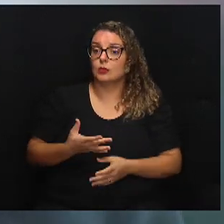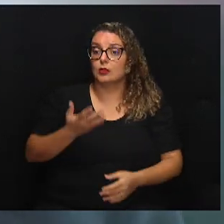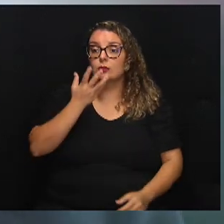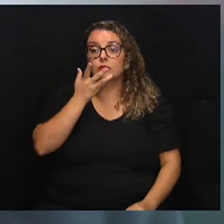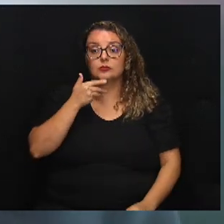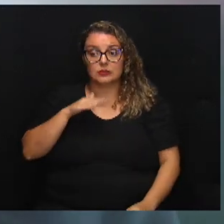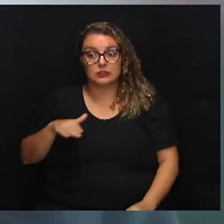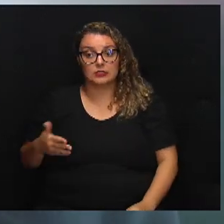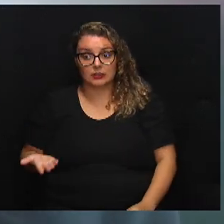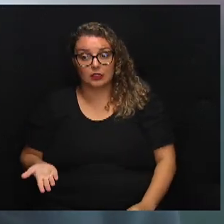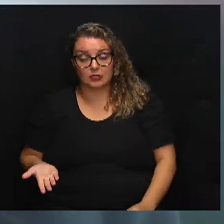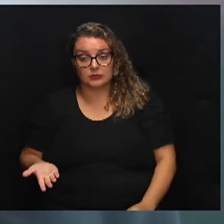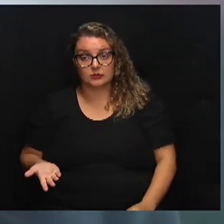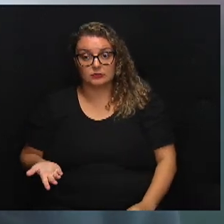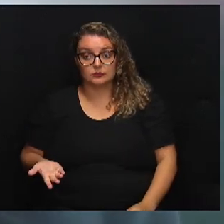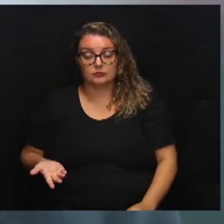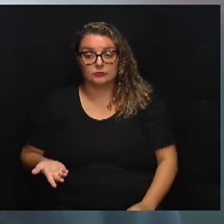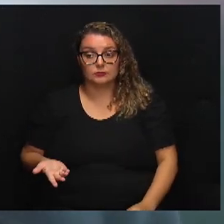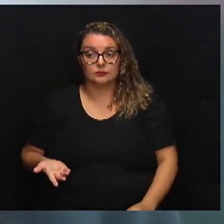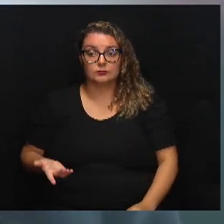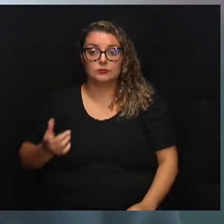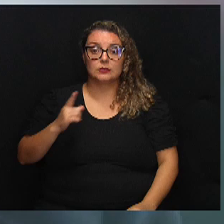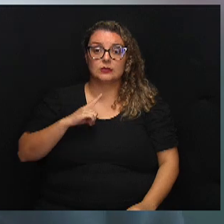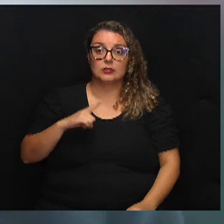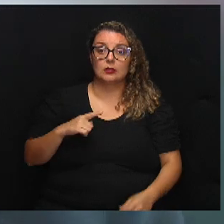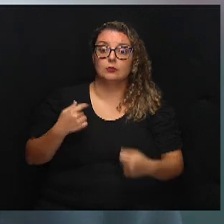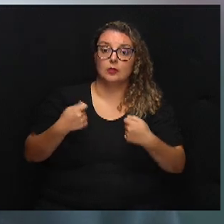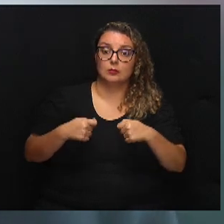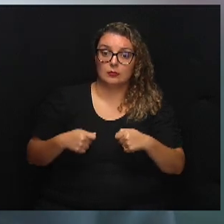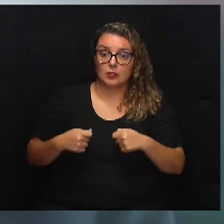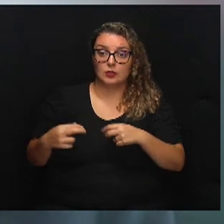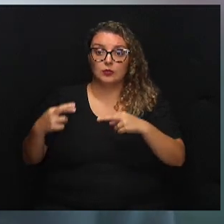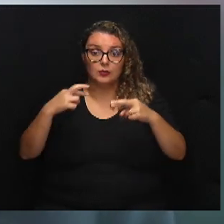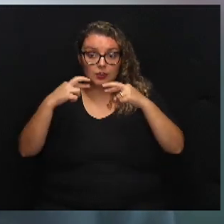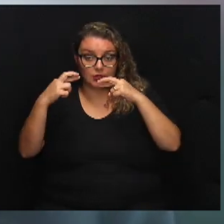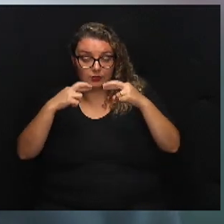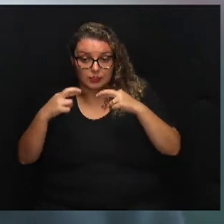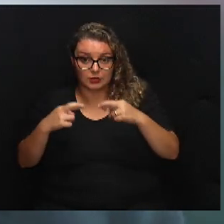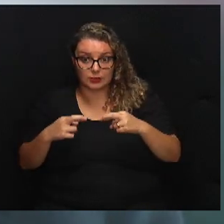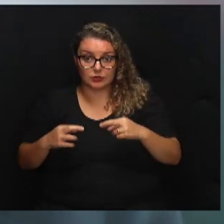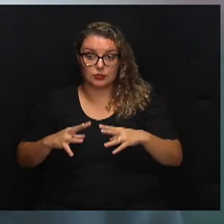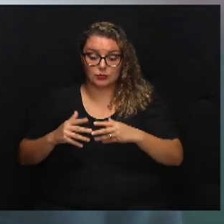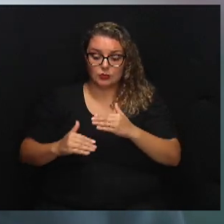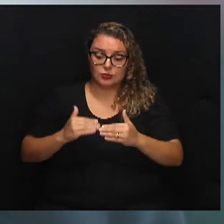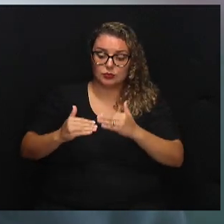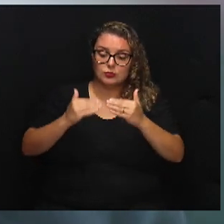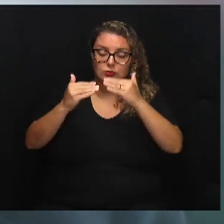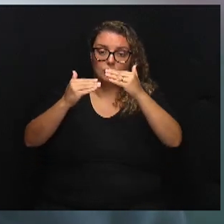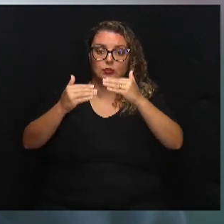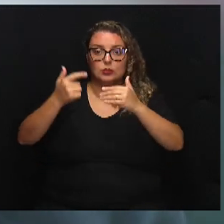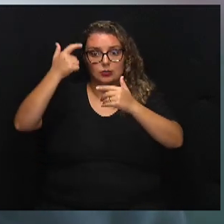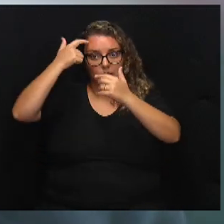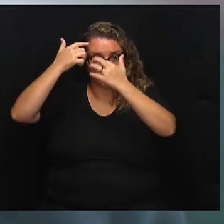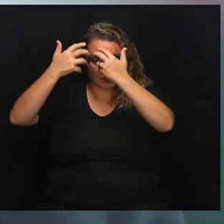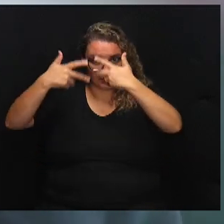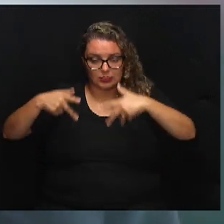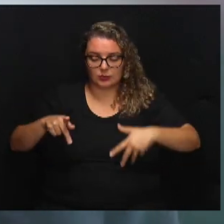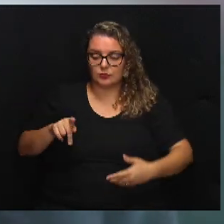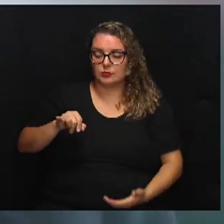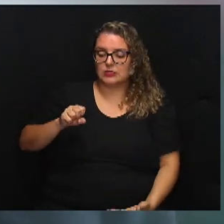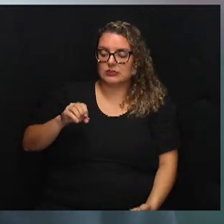criança. Então, há uma necessidade de verificar todo o desenvolvimento neuropsicomotor